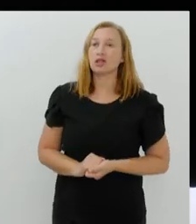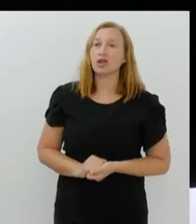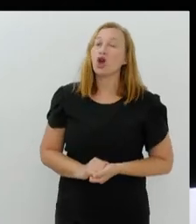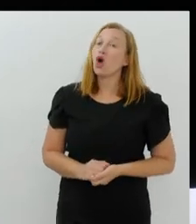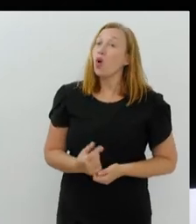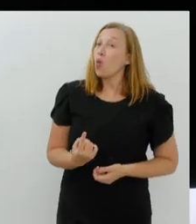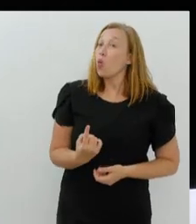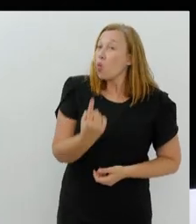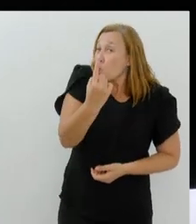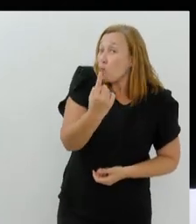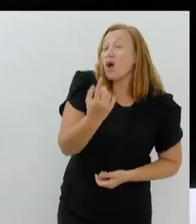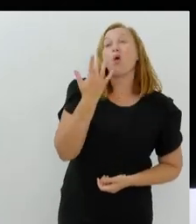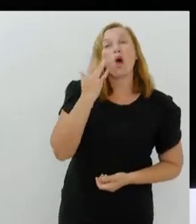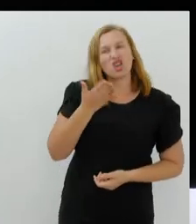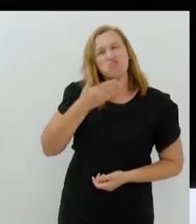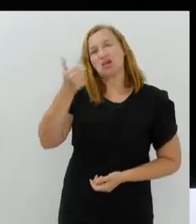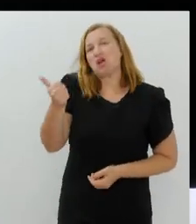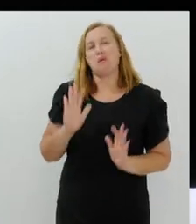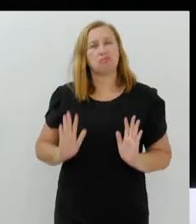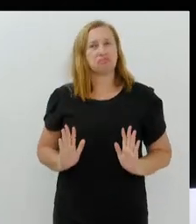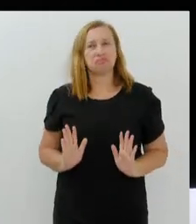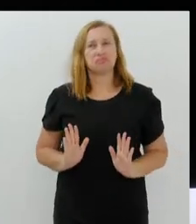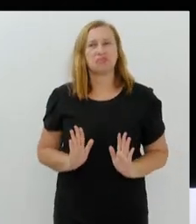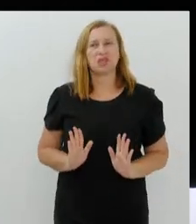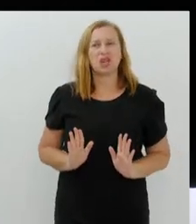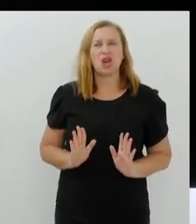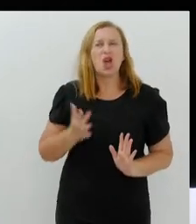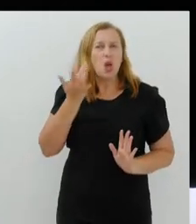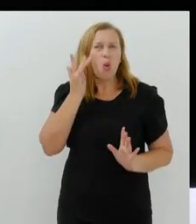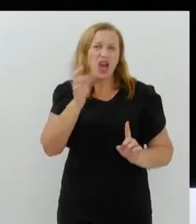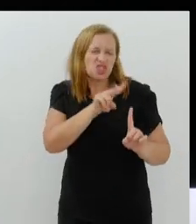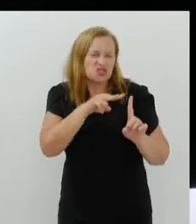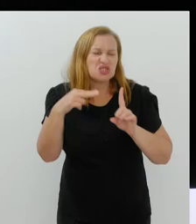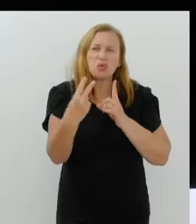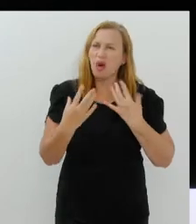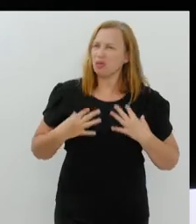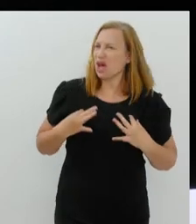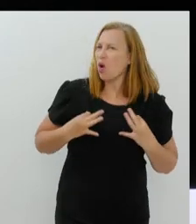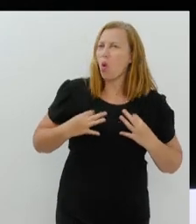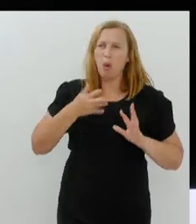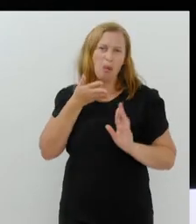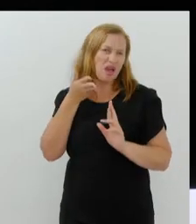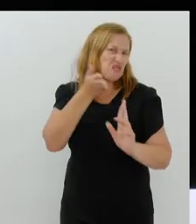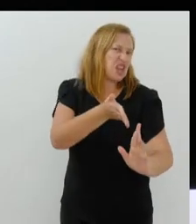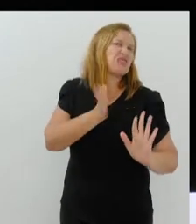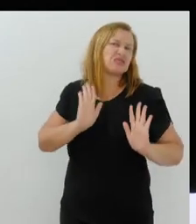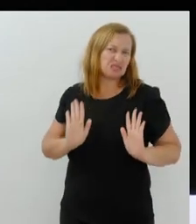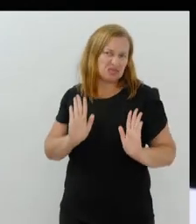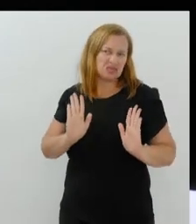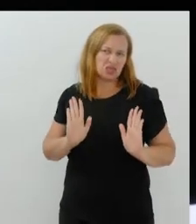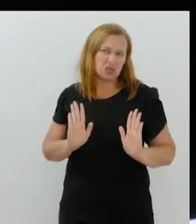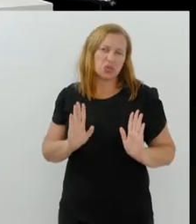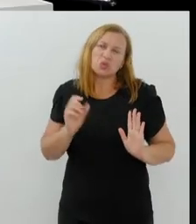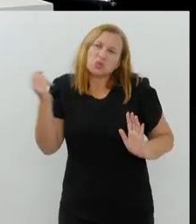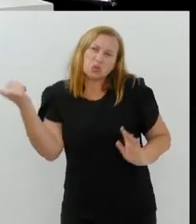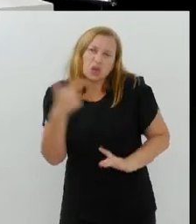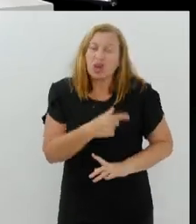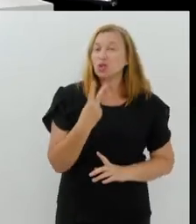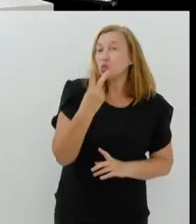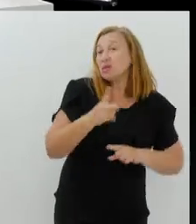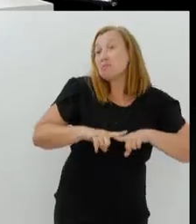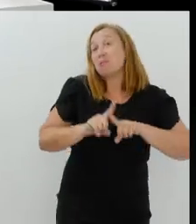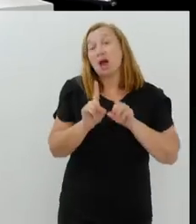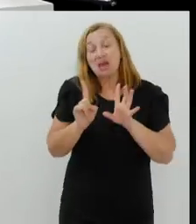diferente por ali. Eu particularmente, acho que uma funciona melhor, porque, não sei, até a questão visual mesmo da fantasia. É uma referência, né?